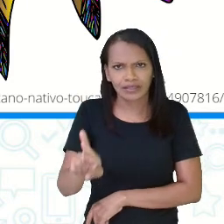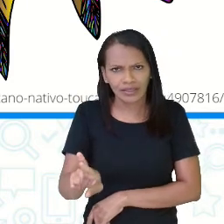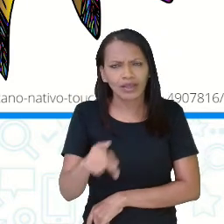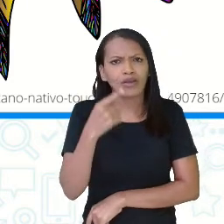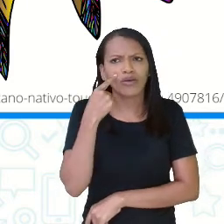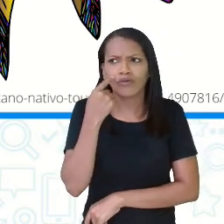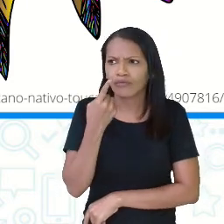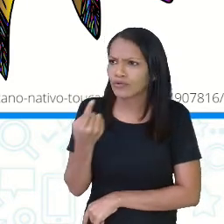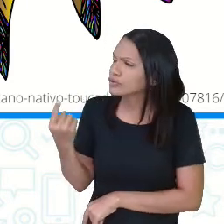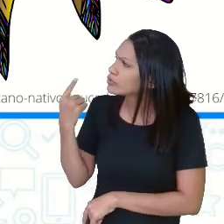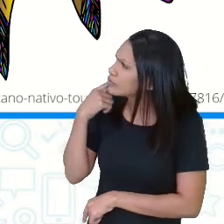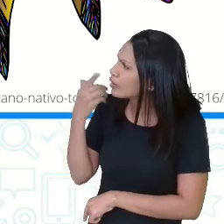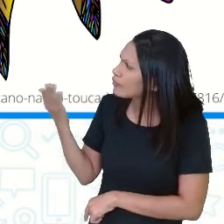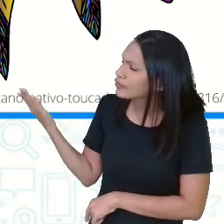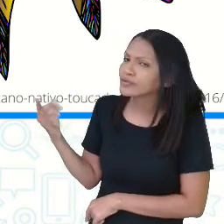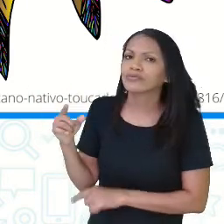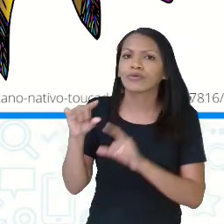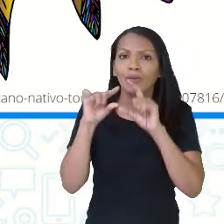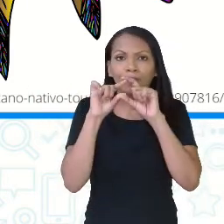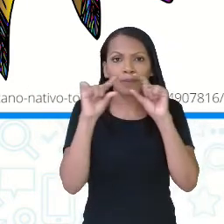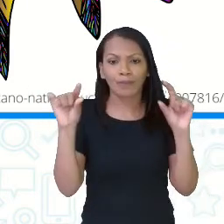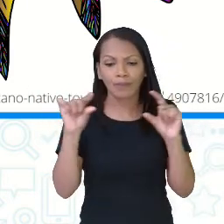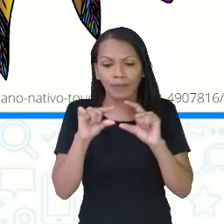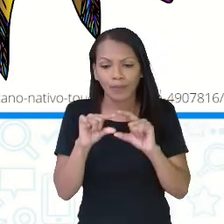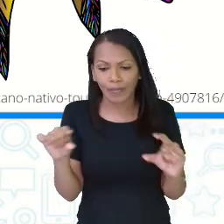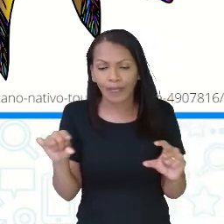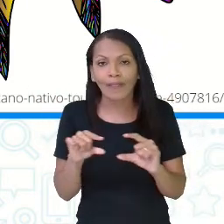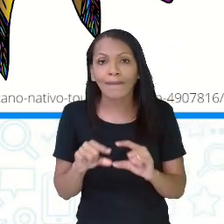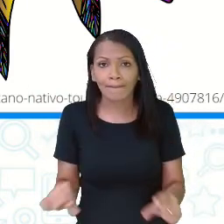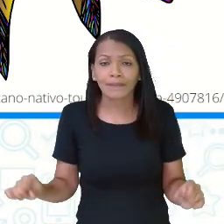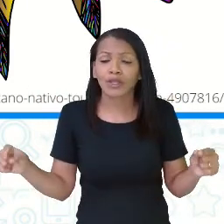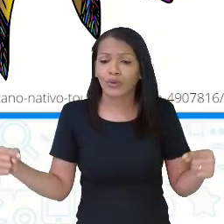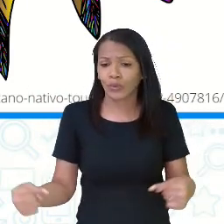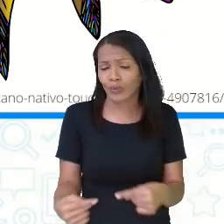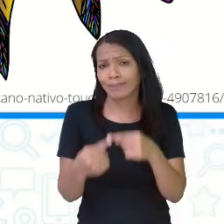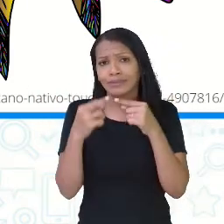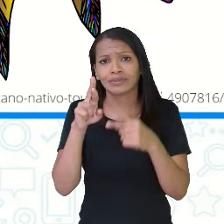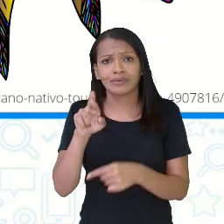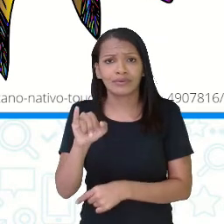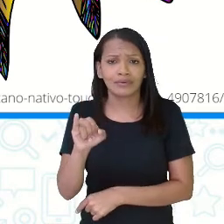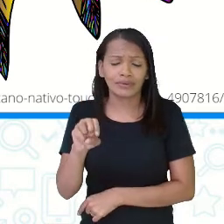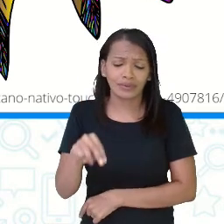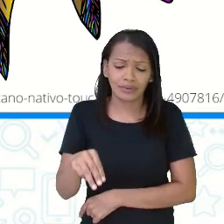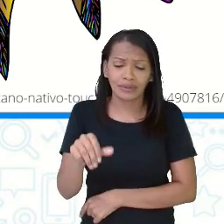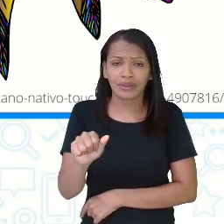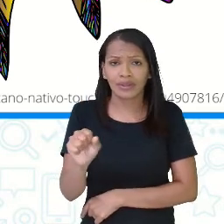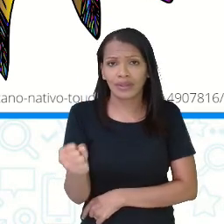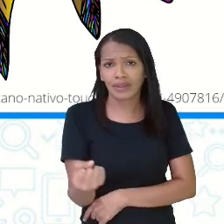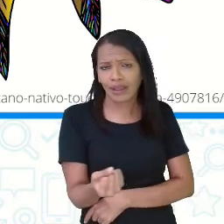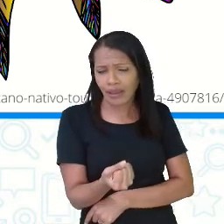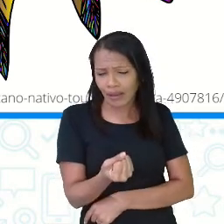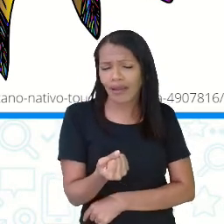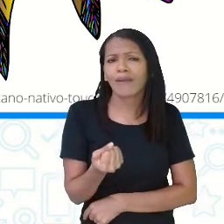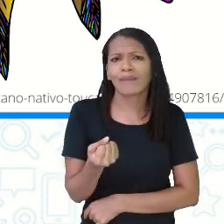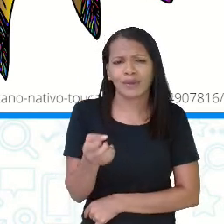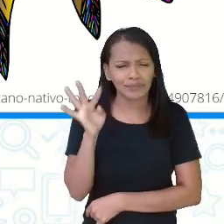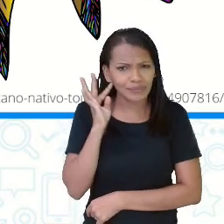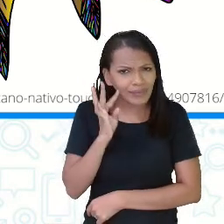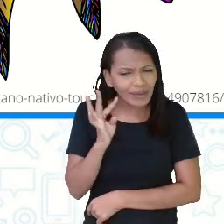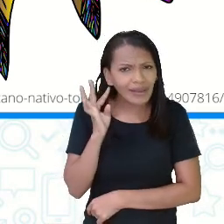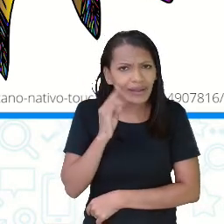o sexto verso, eles terminam com rimas. Então, dá aquela musicalidade, dá aquela sonoridade